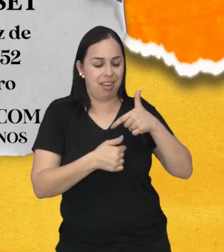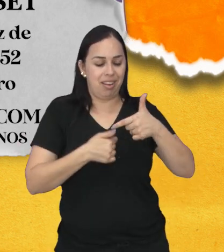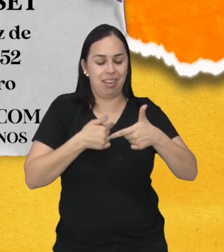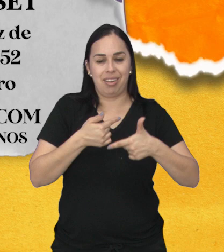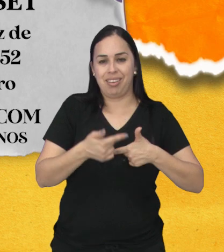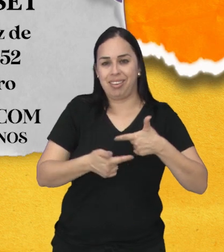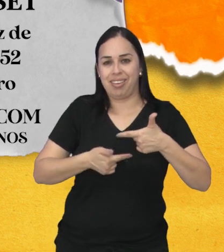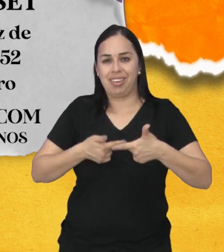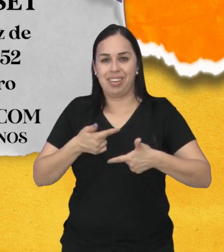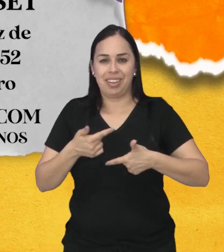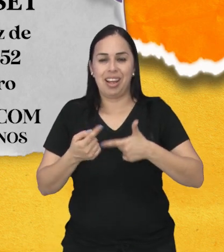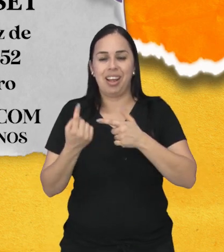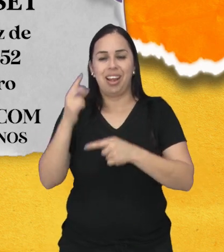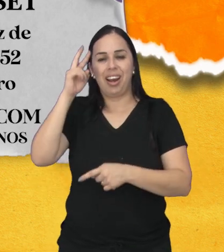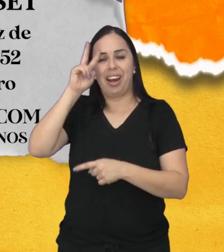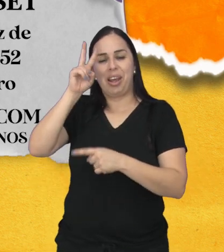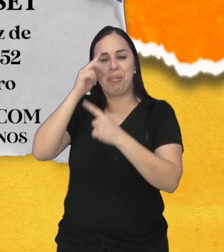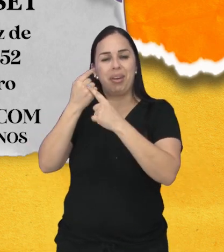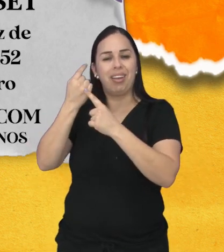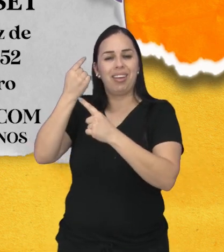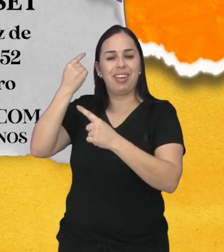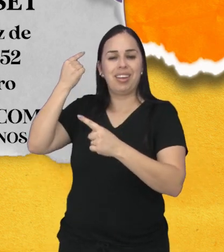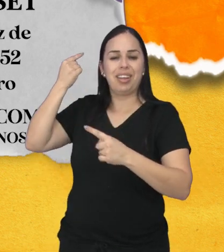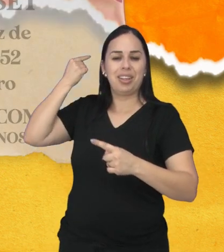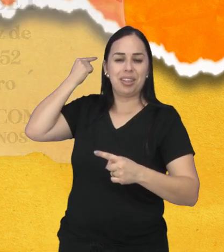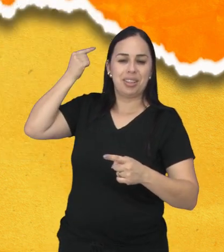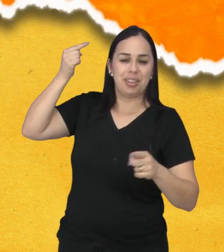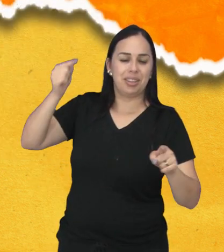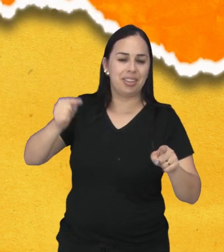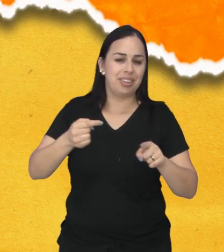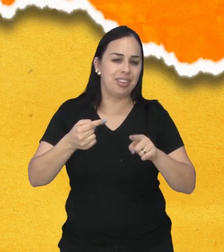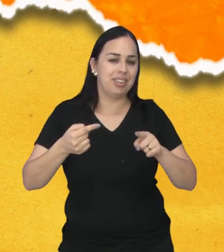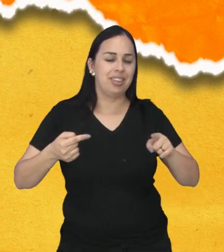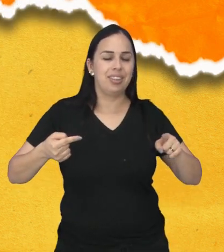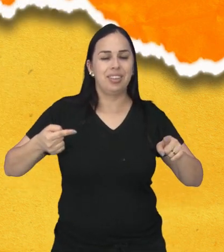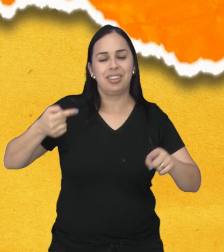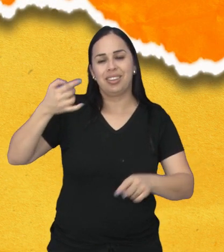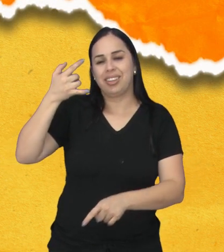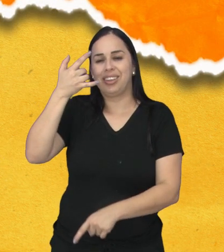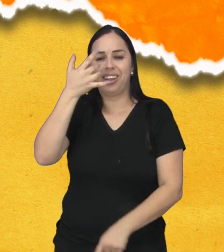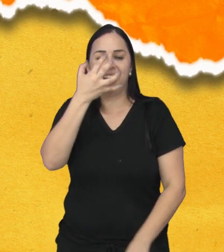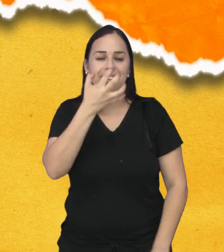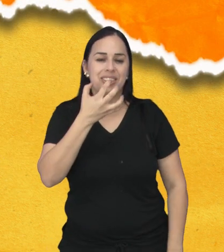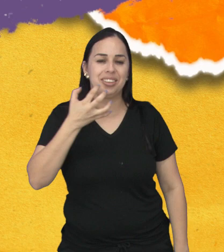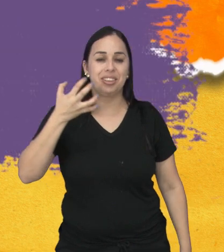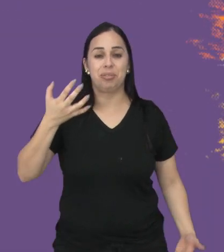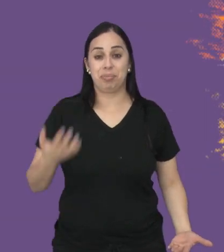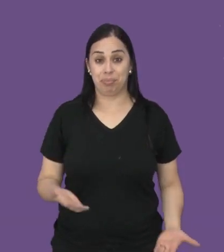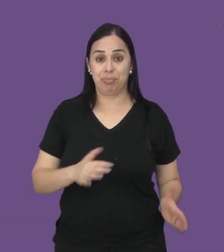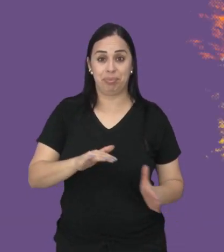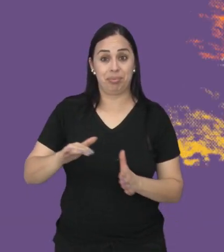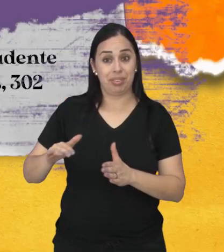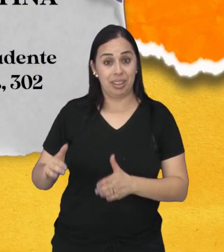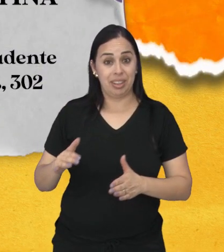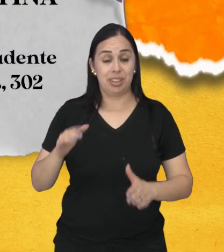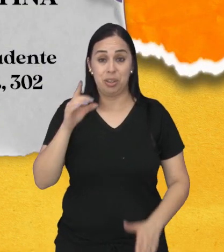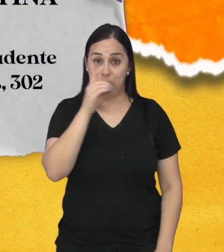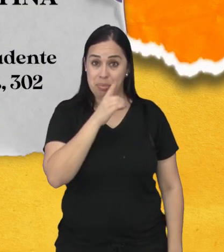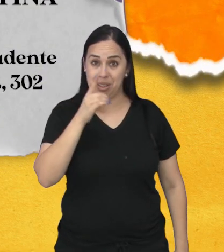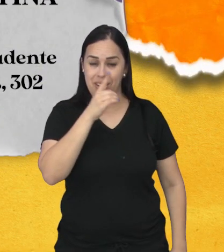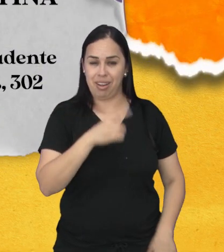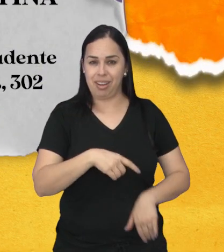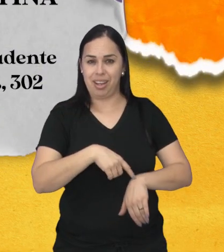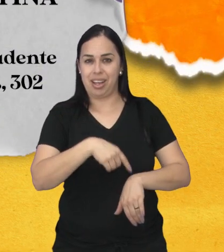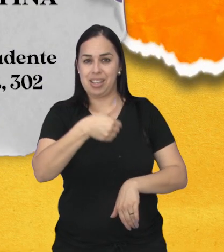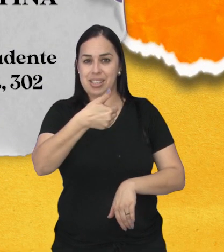trabalho uma fusão de jovem guarda com modas de viola. Antes que eu me enlouqueça e caia nos teus braços. E neste domingo,